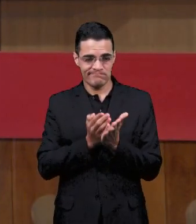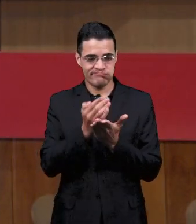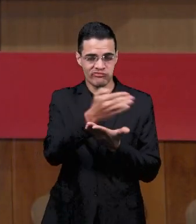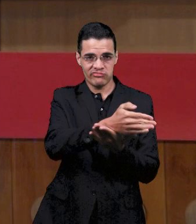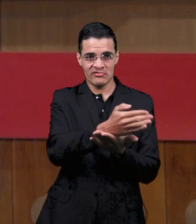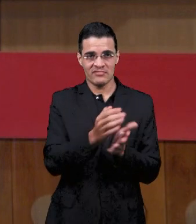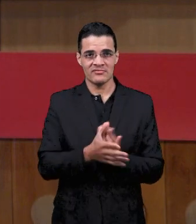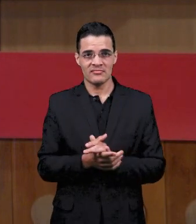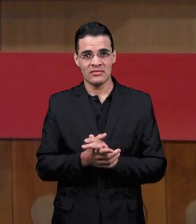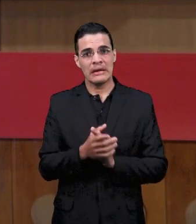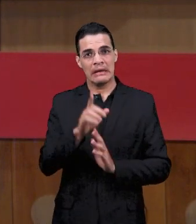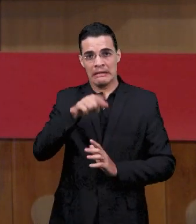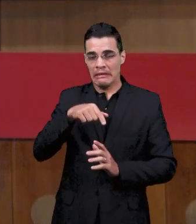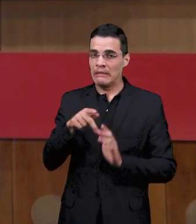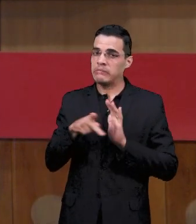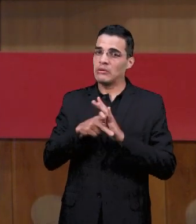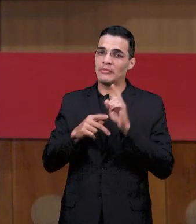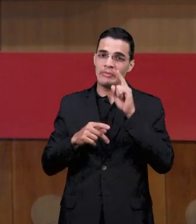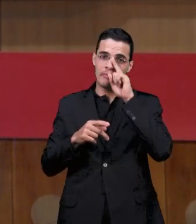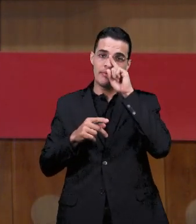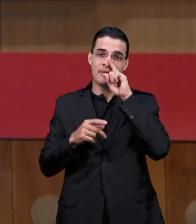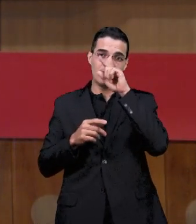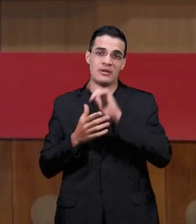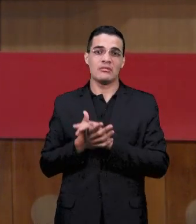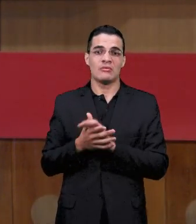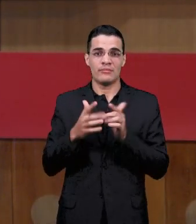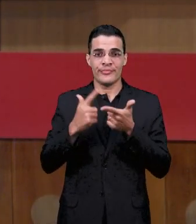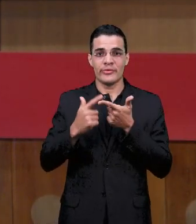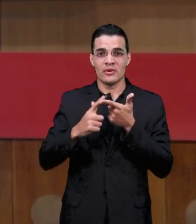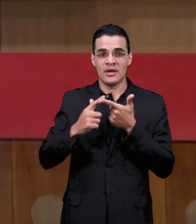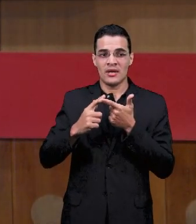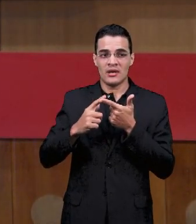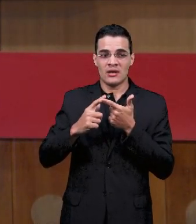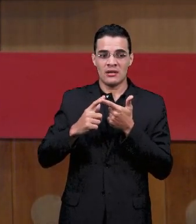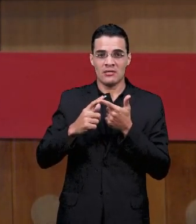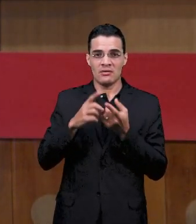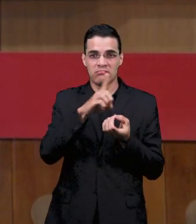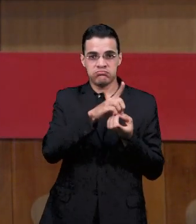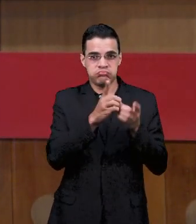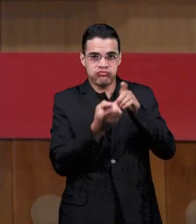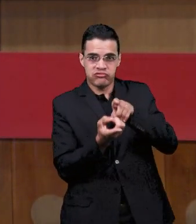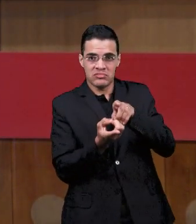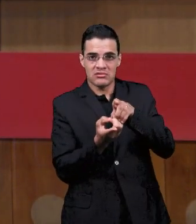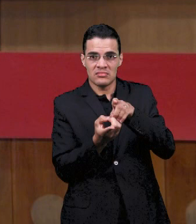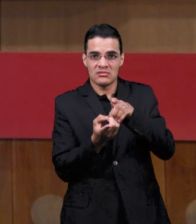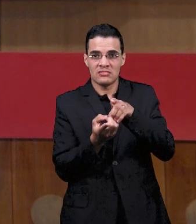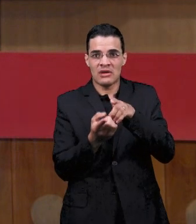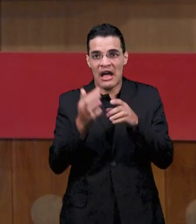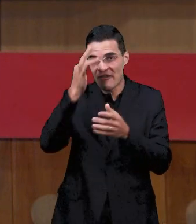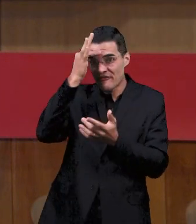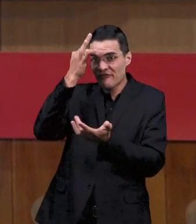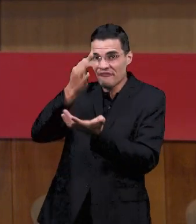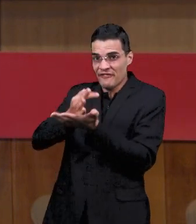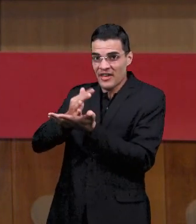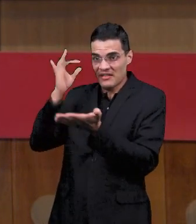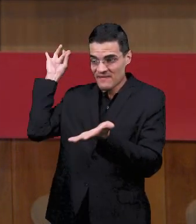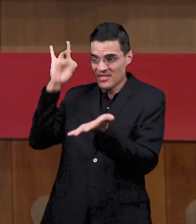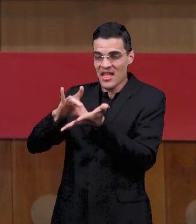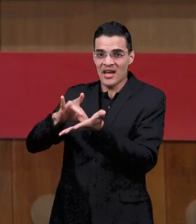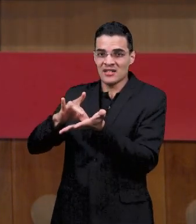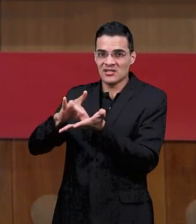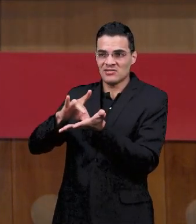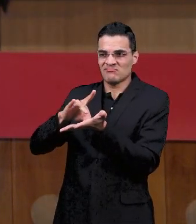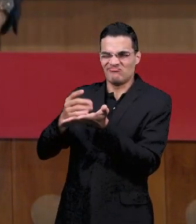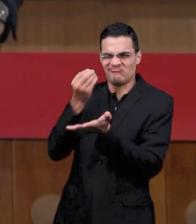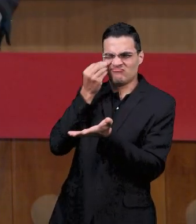Apostasia é negar a fé verdadeira. Ou seja, apostasia não vem do mundo e apostasia não vem da